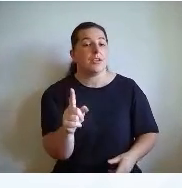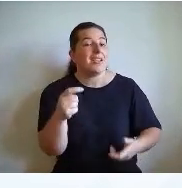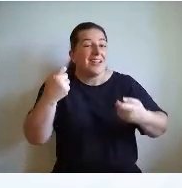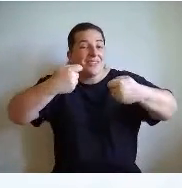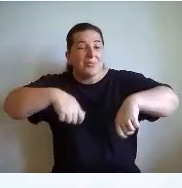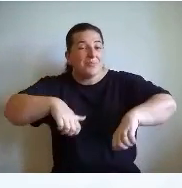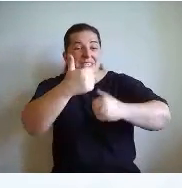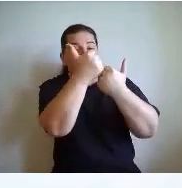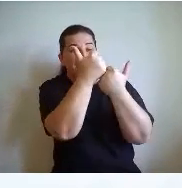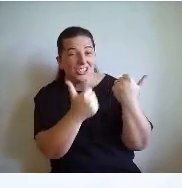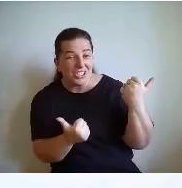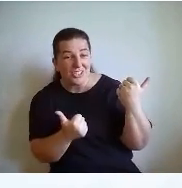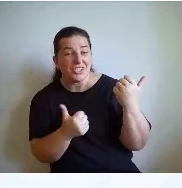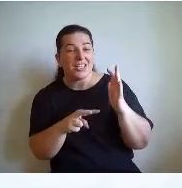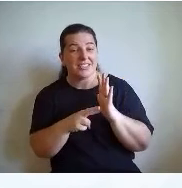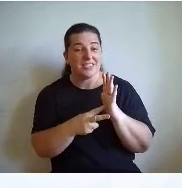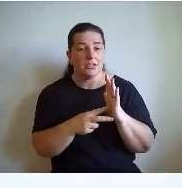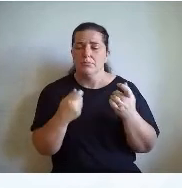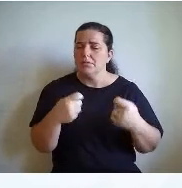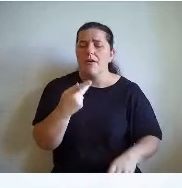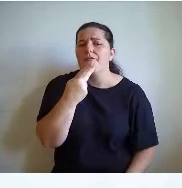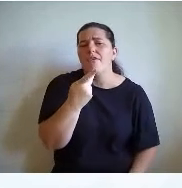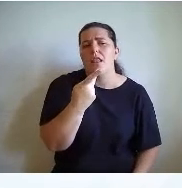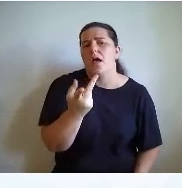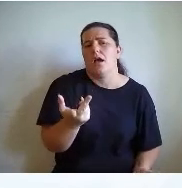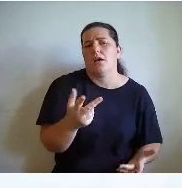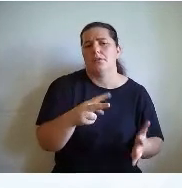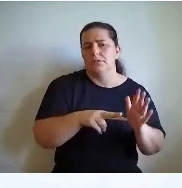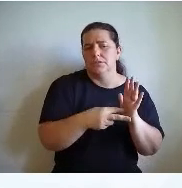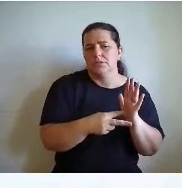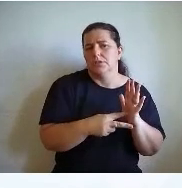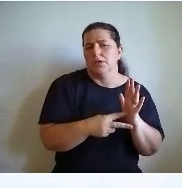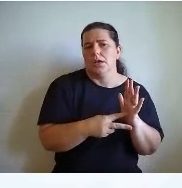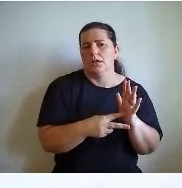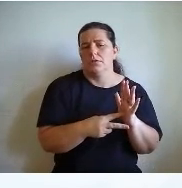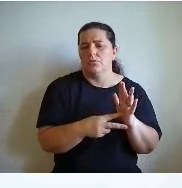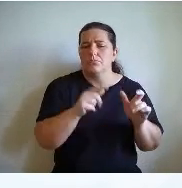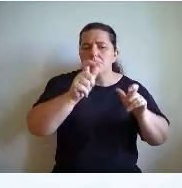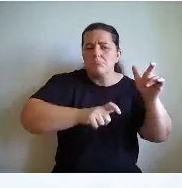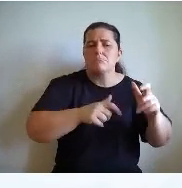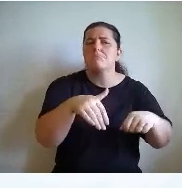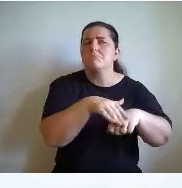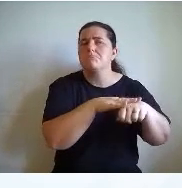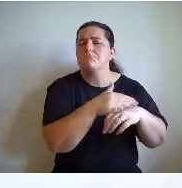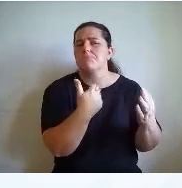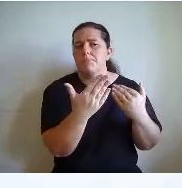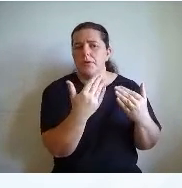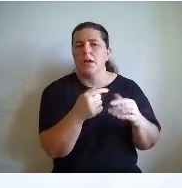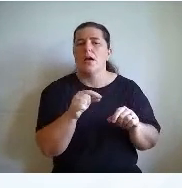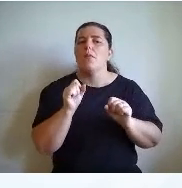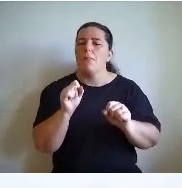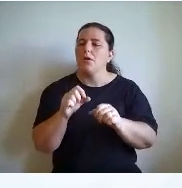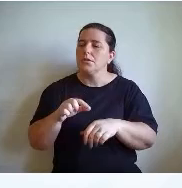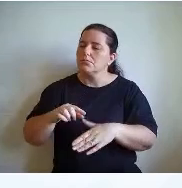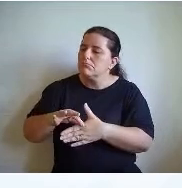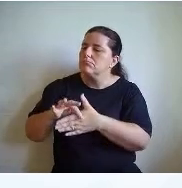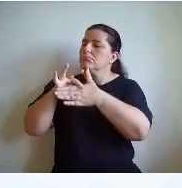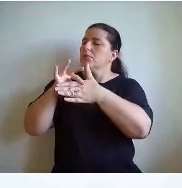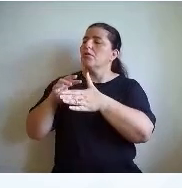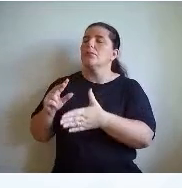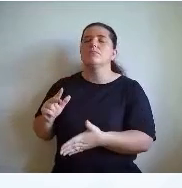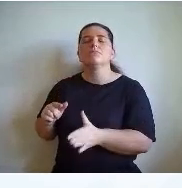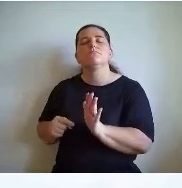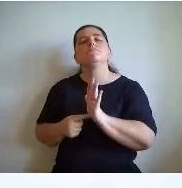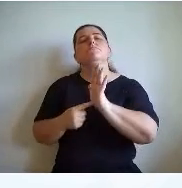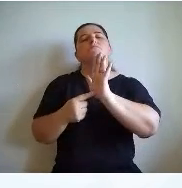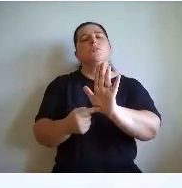sindical para vir aqui falar com o sindicato, né, e falar com as pessoas. Você pode mostrar sua liderança, você que está aí na fábrica, você que está aí